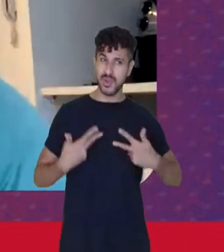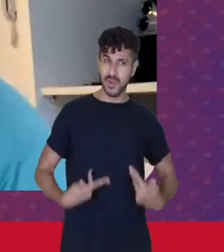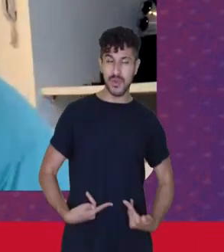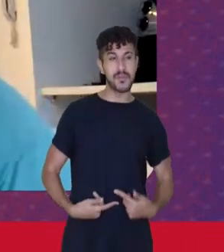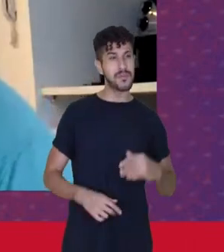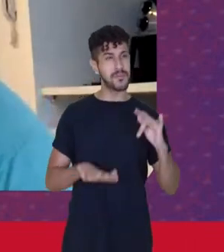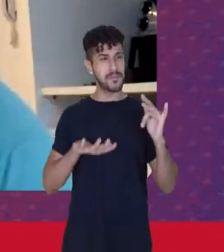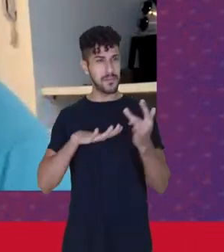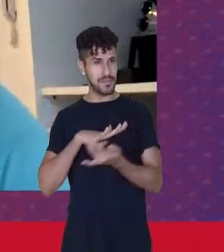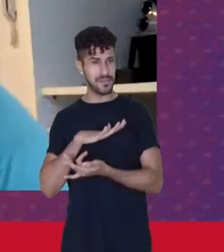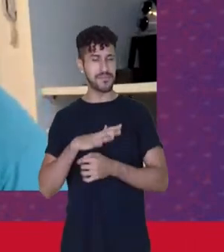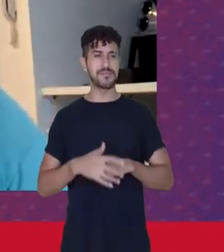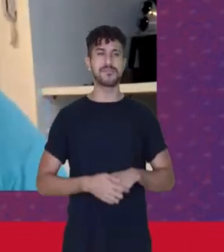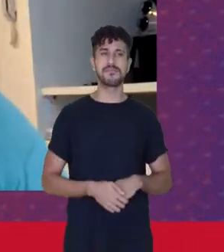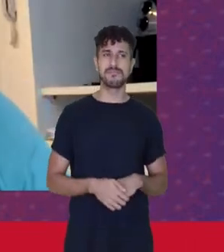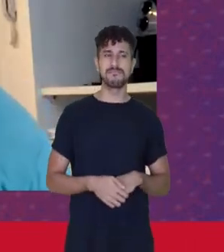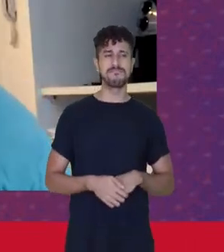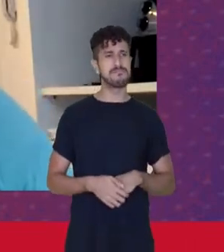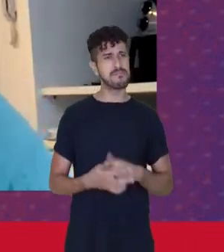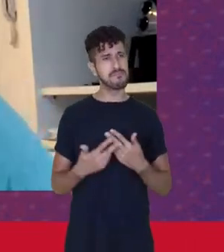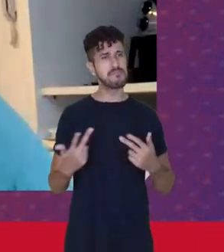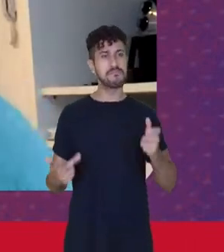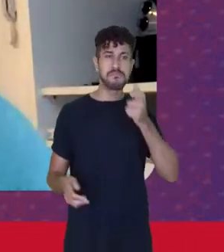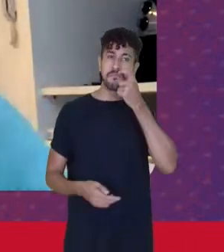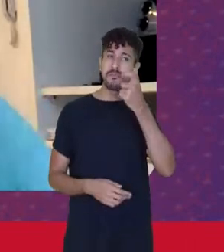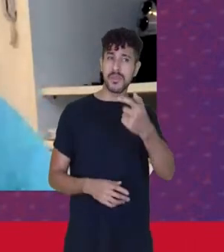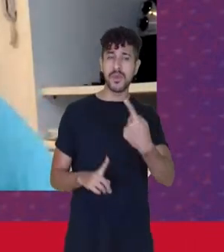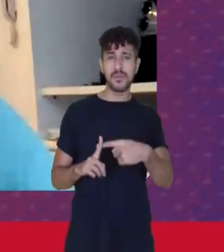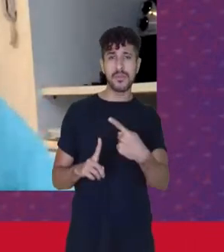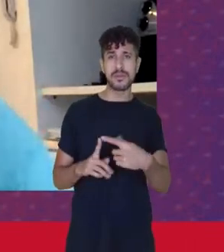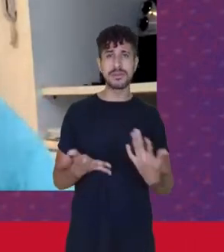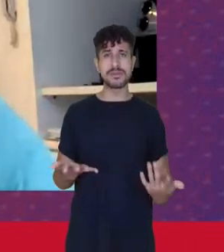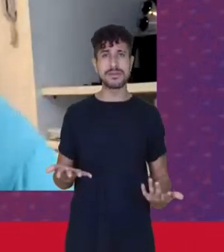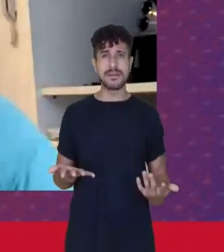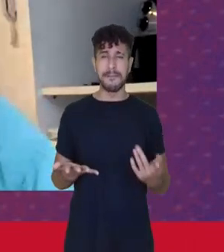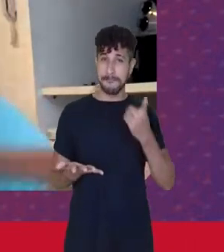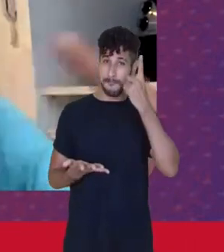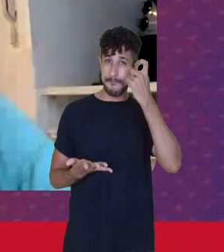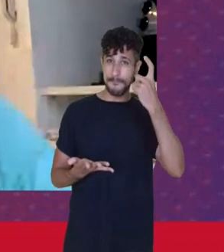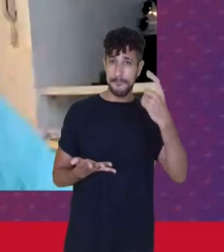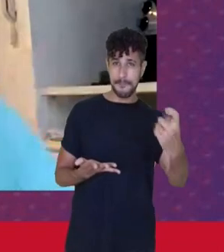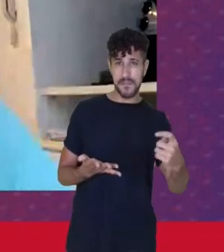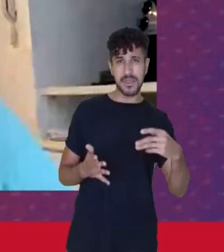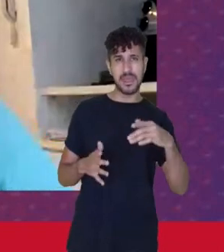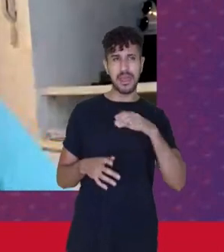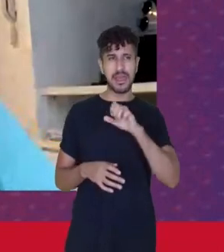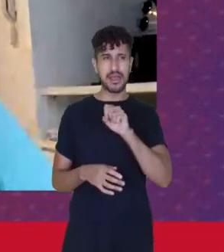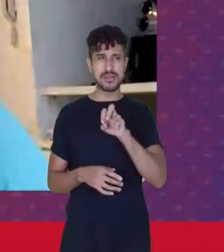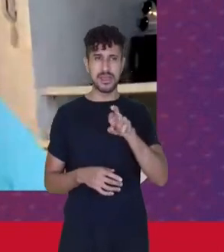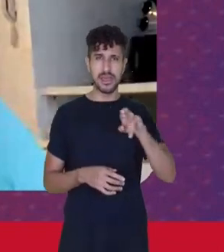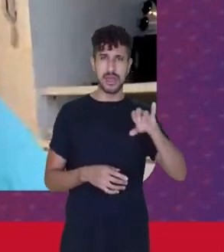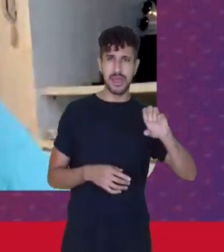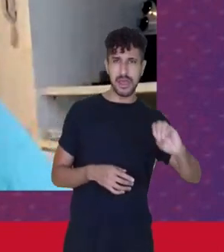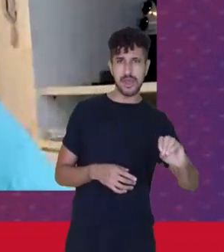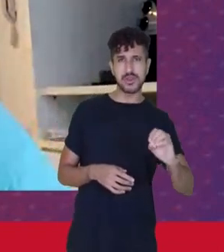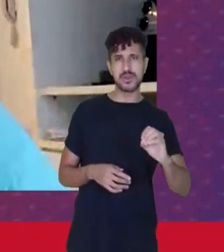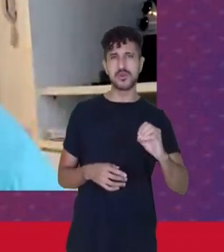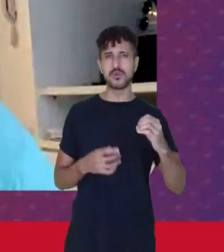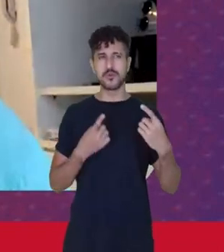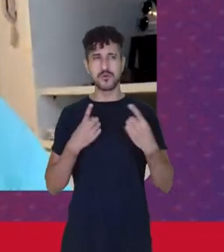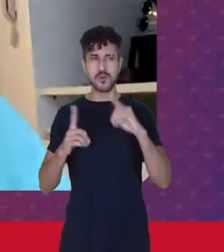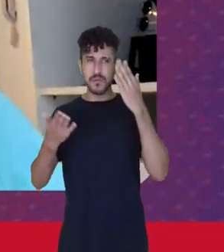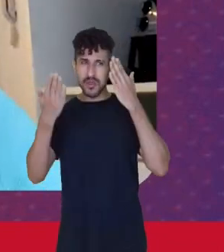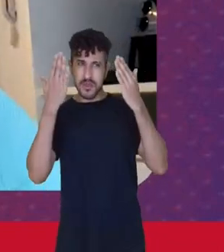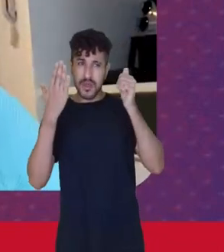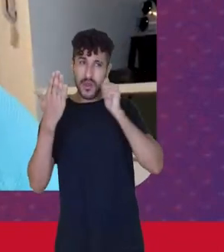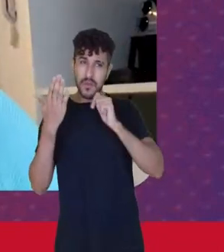nas redes sociais. Né? E é interessante porque a violência, o assédio, né, a violência psicológica e